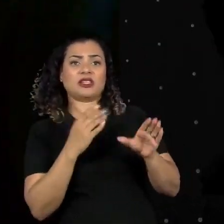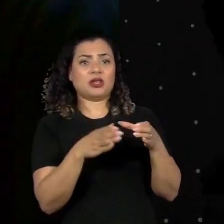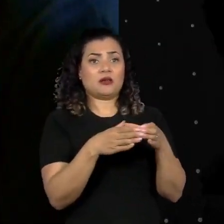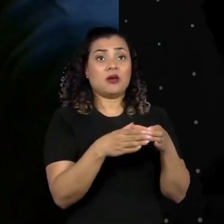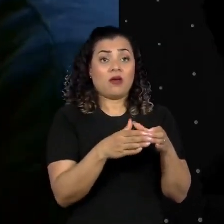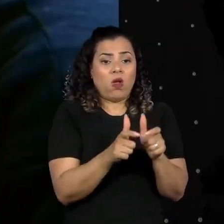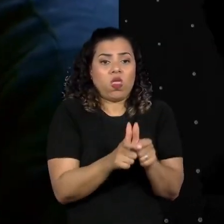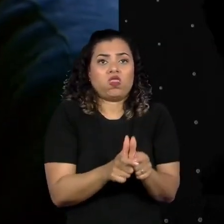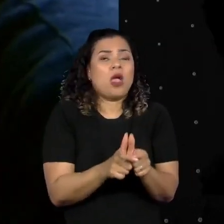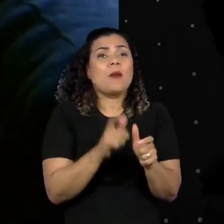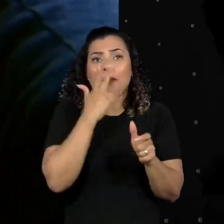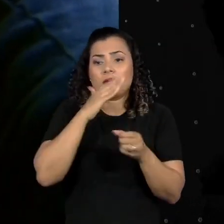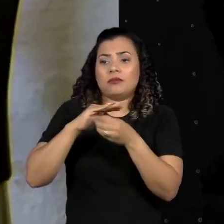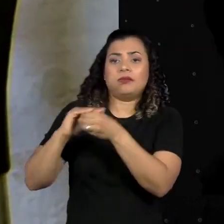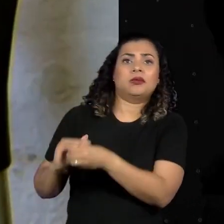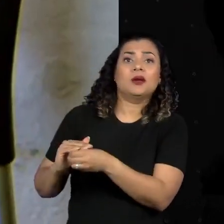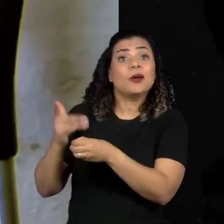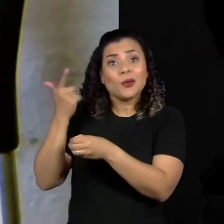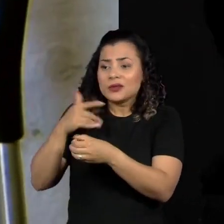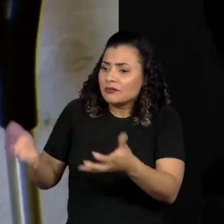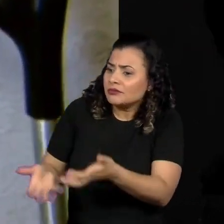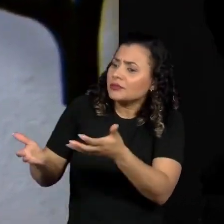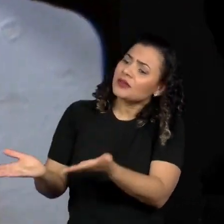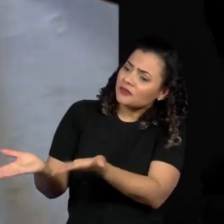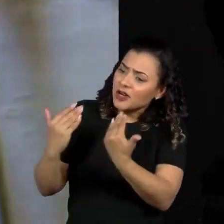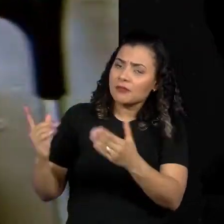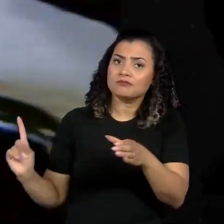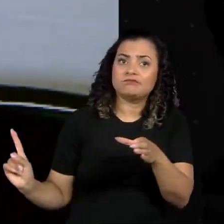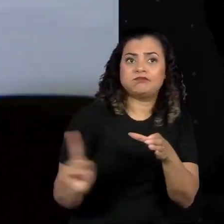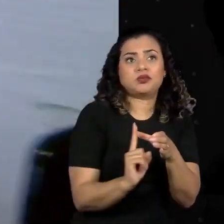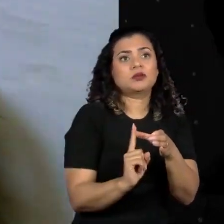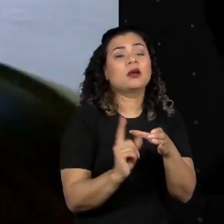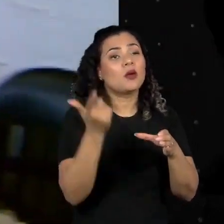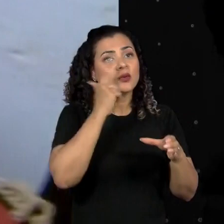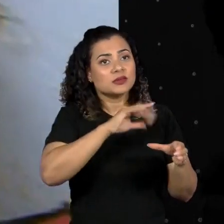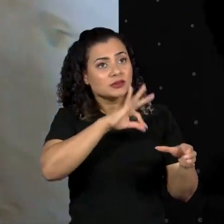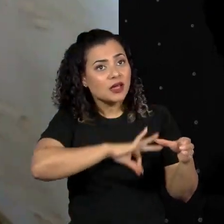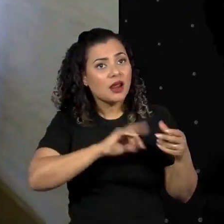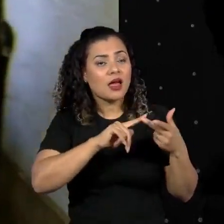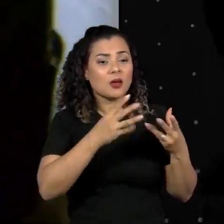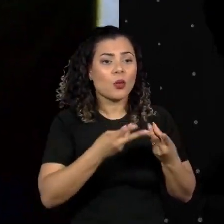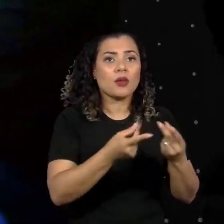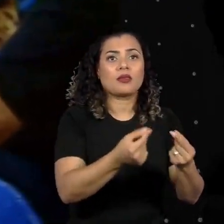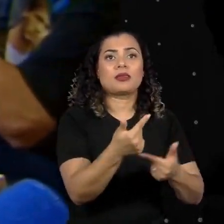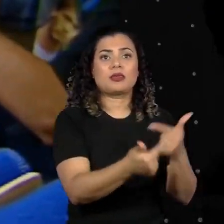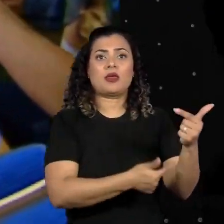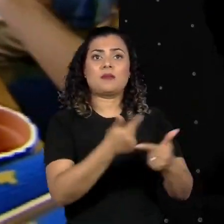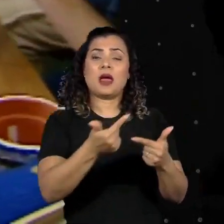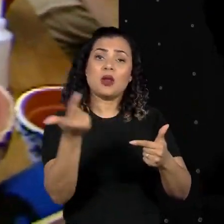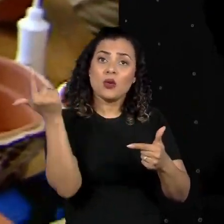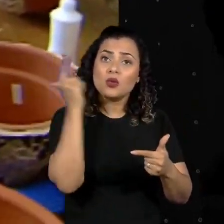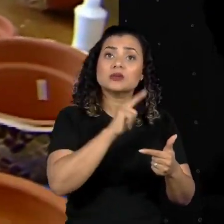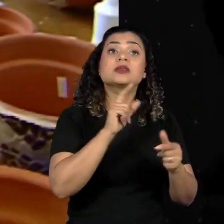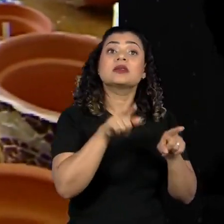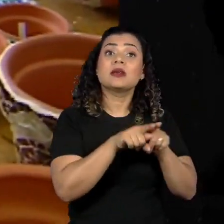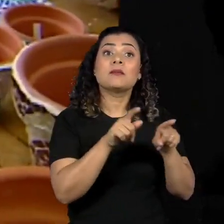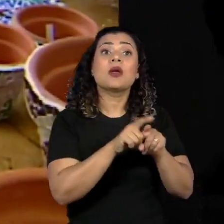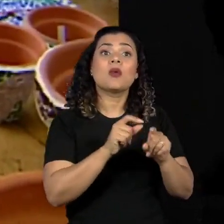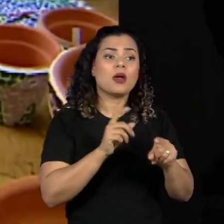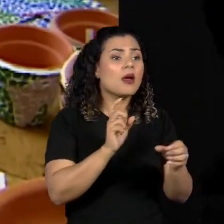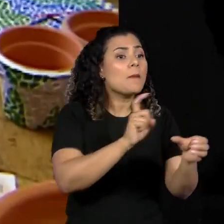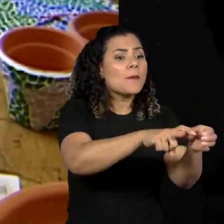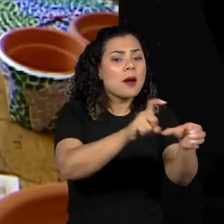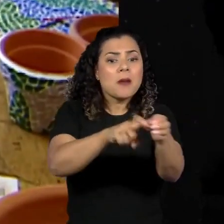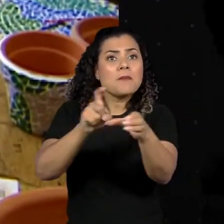esse trabalho de pensar uma renda digna, pensar condições de trabalho, buscar novos mercados para que essas